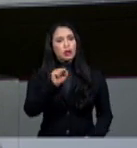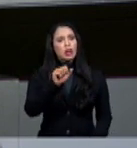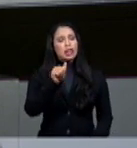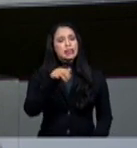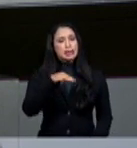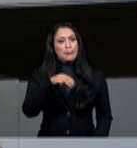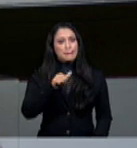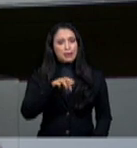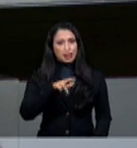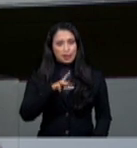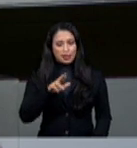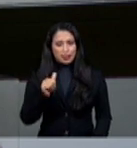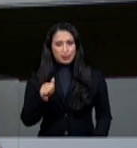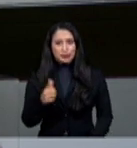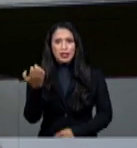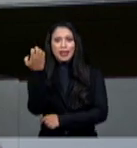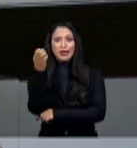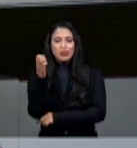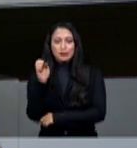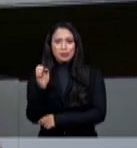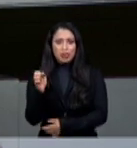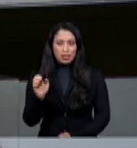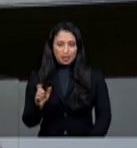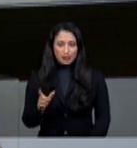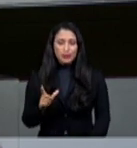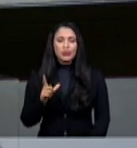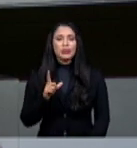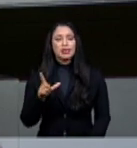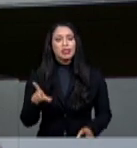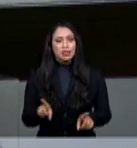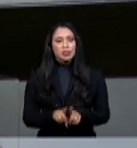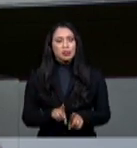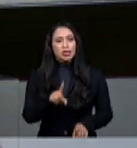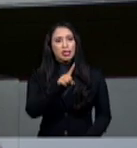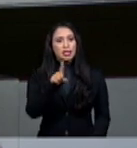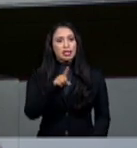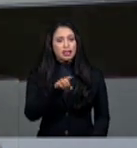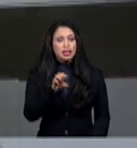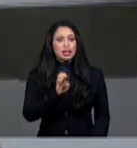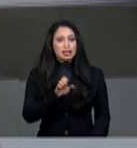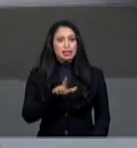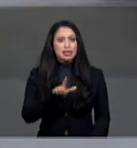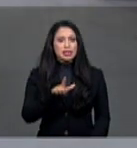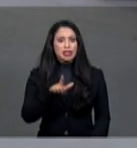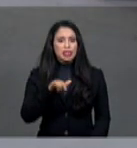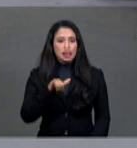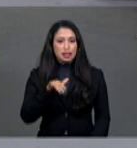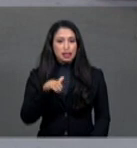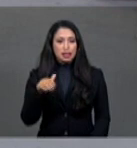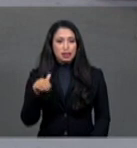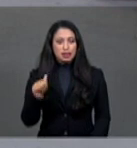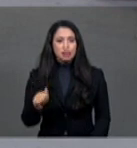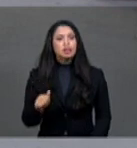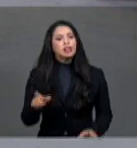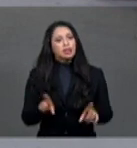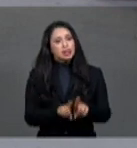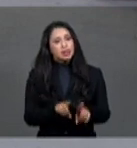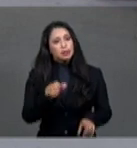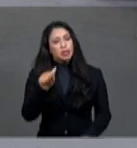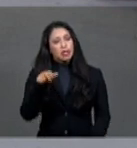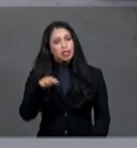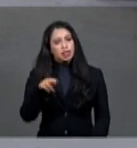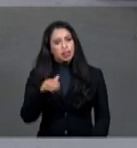Patachó, a nossa embaixadora Jennifer May, a Zélia Duncan e também a você, Ana Paula,